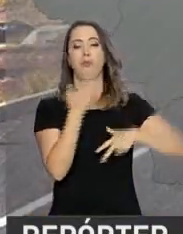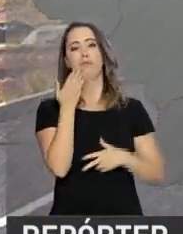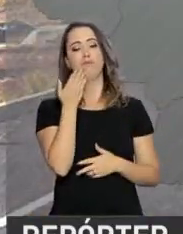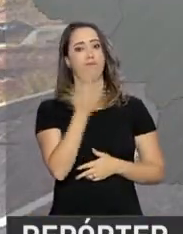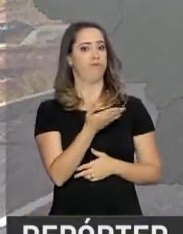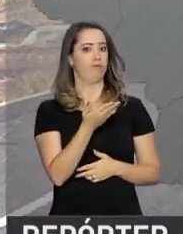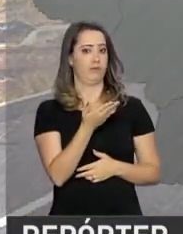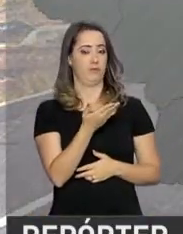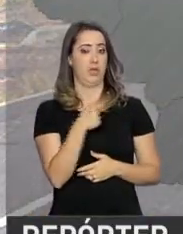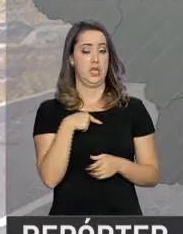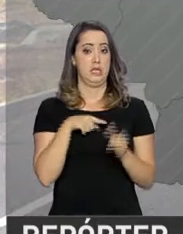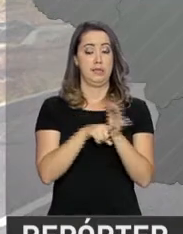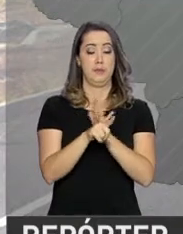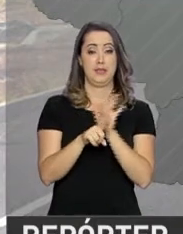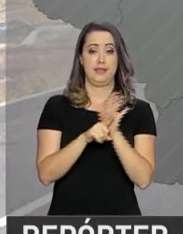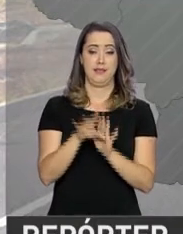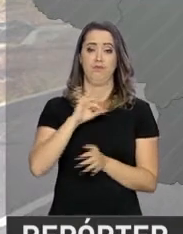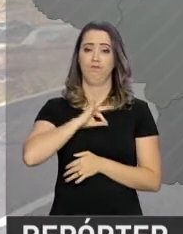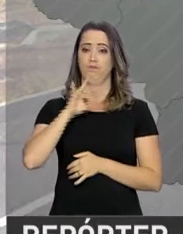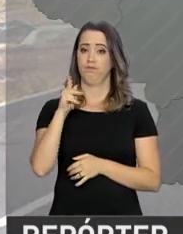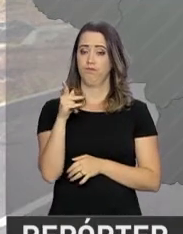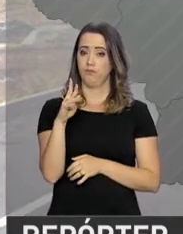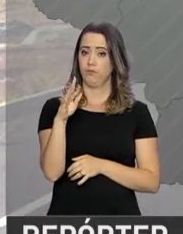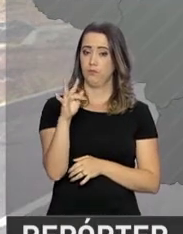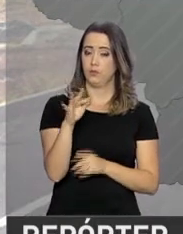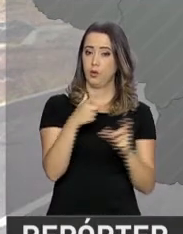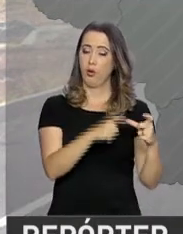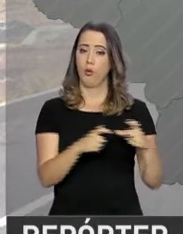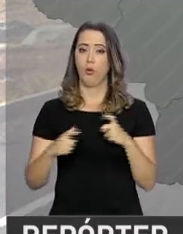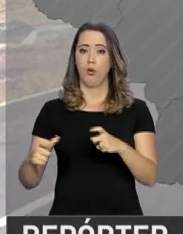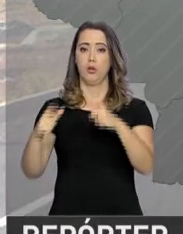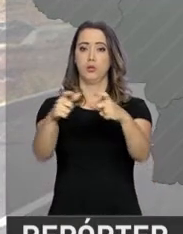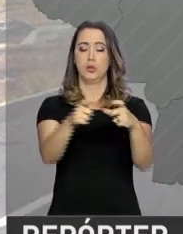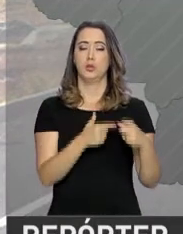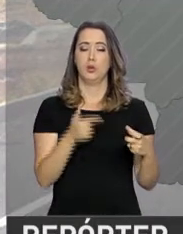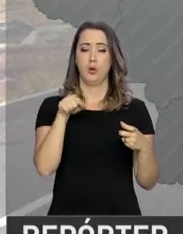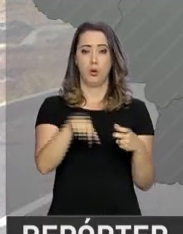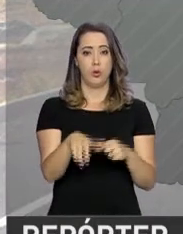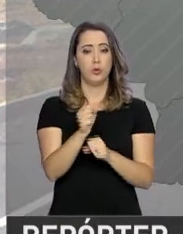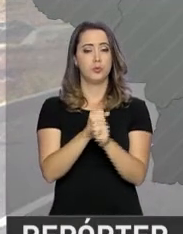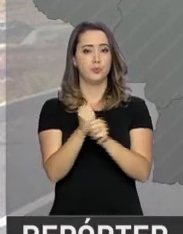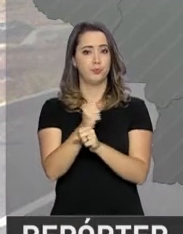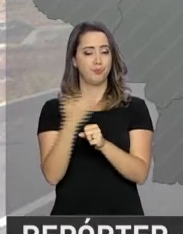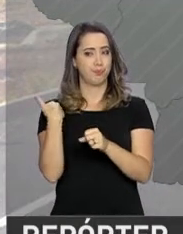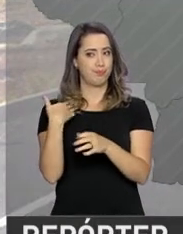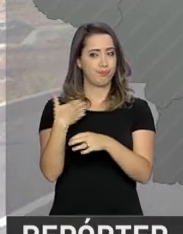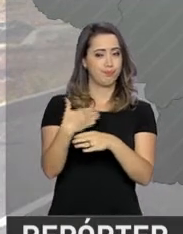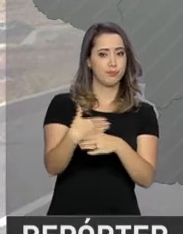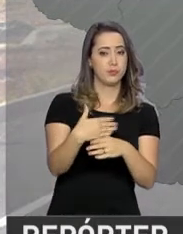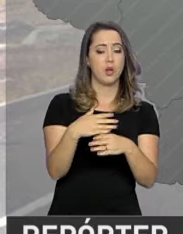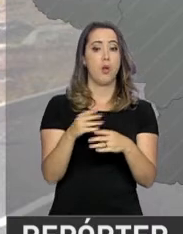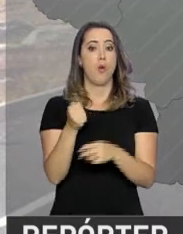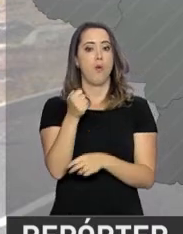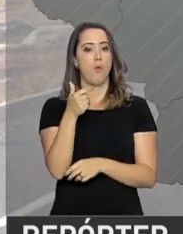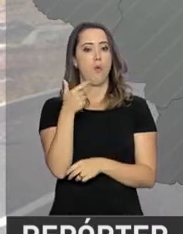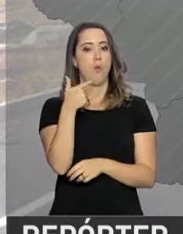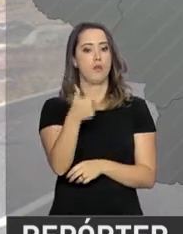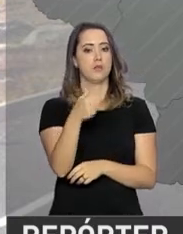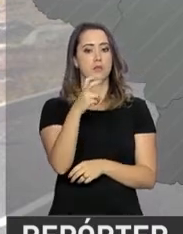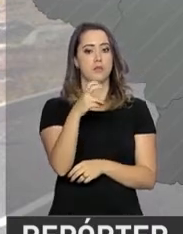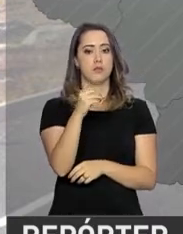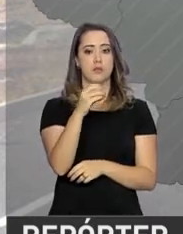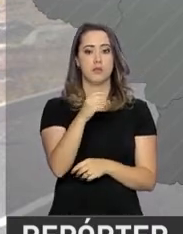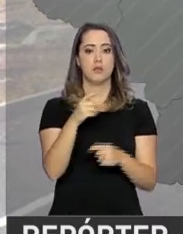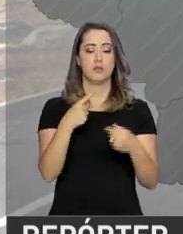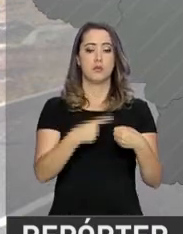com um levantamento da Polícia Rodoviária Federal, o Mapear 2017-2018, existem quase 2.500